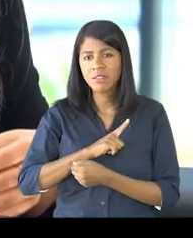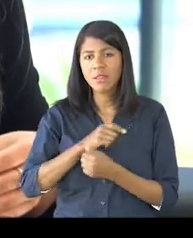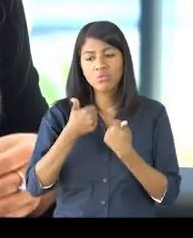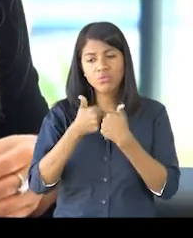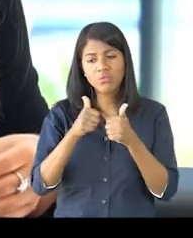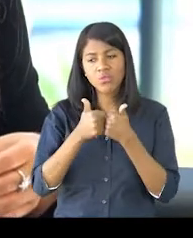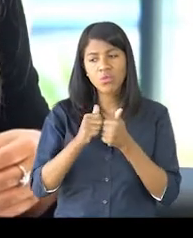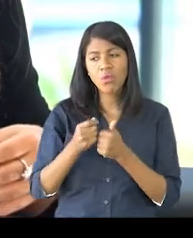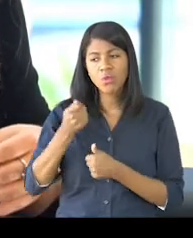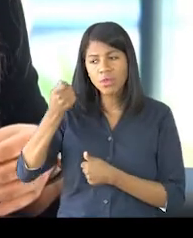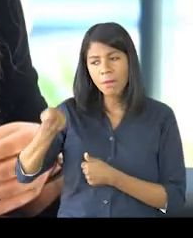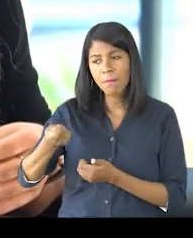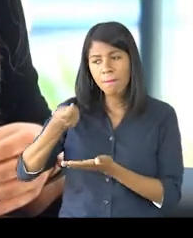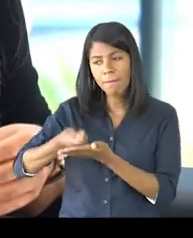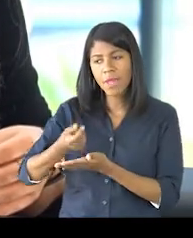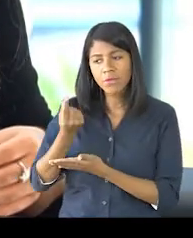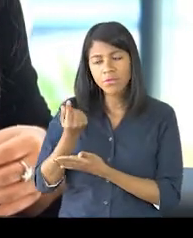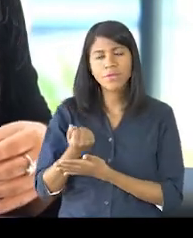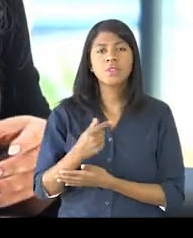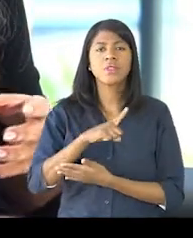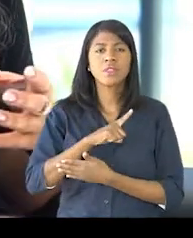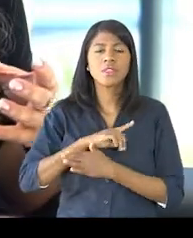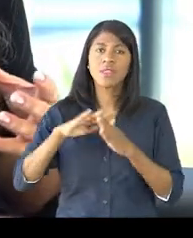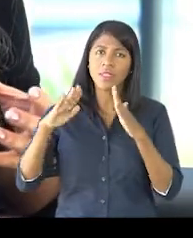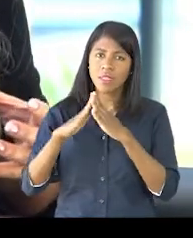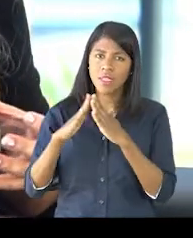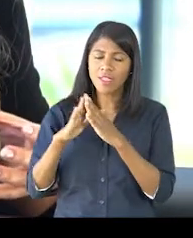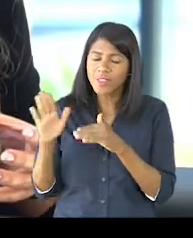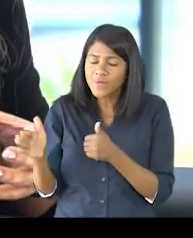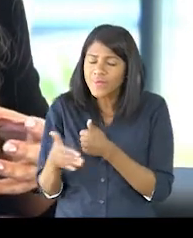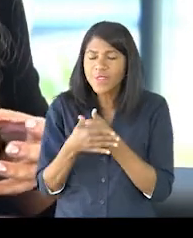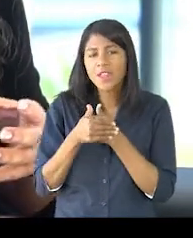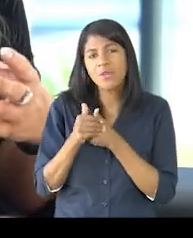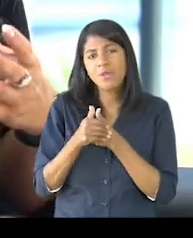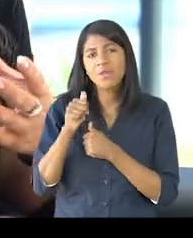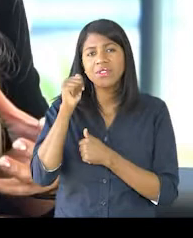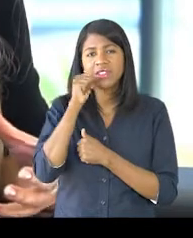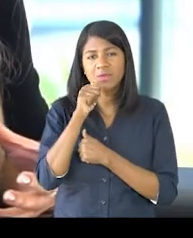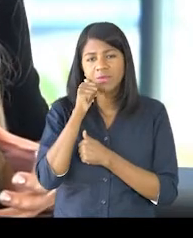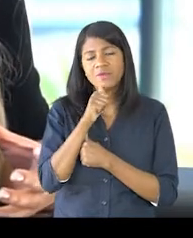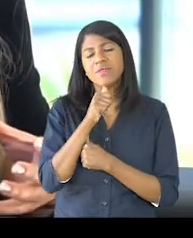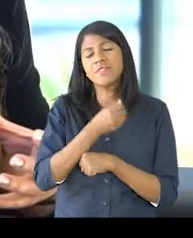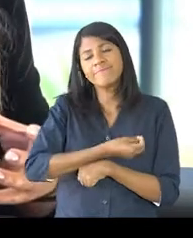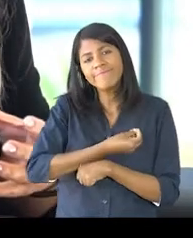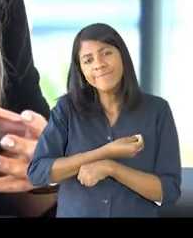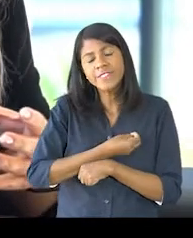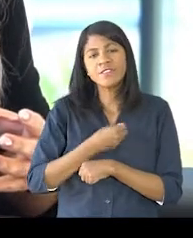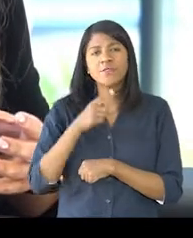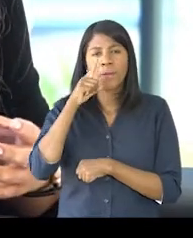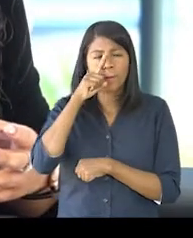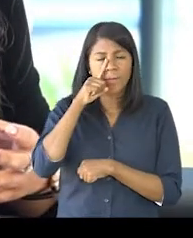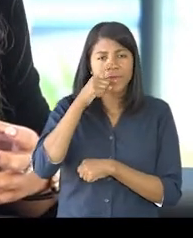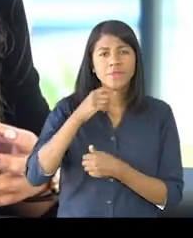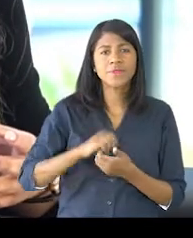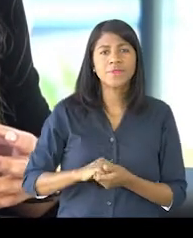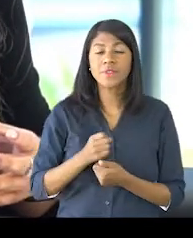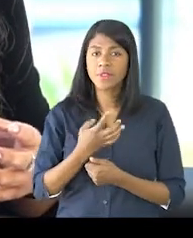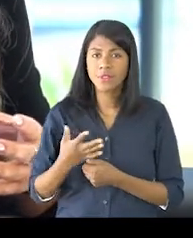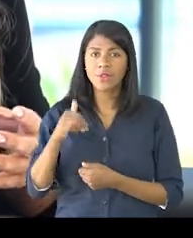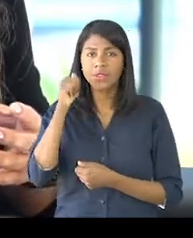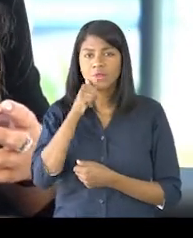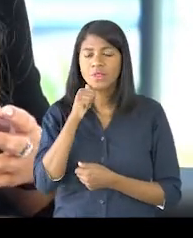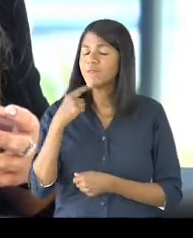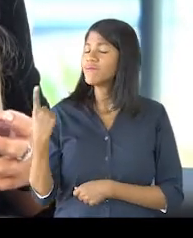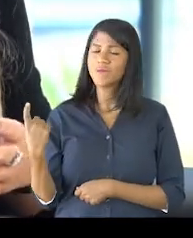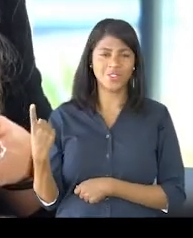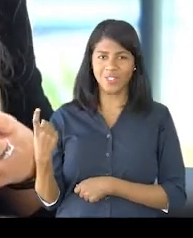Vale Transporte para as mulheres poderem participar, que existe uma casa-abrigo que te acolhe em situação de risco de vida.